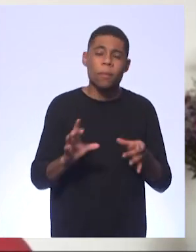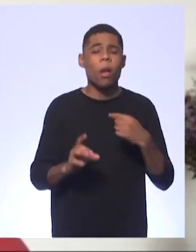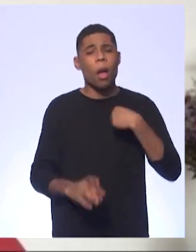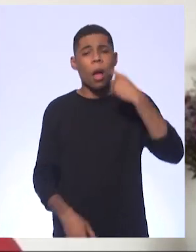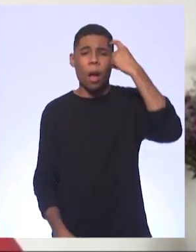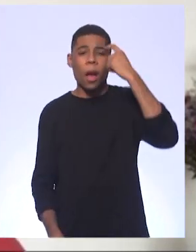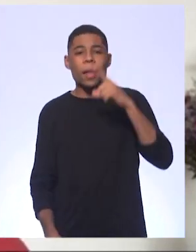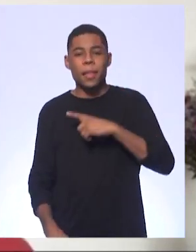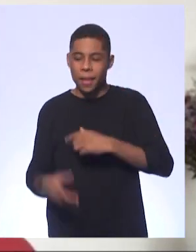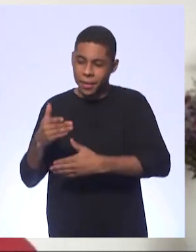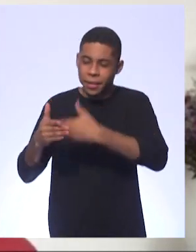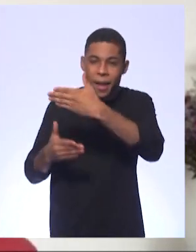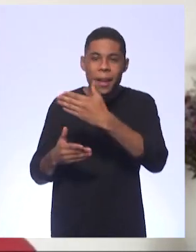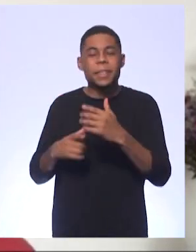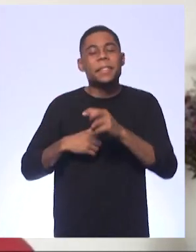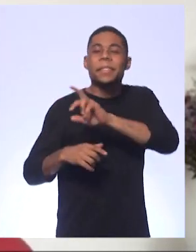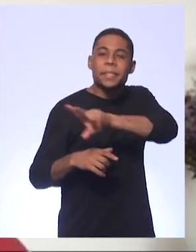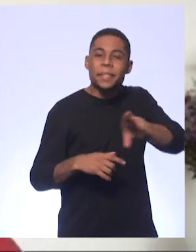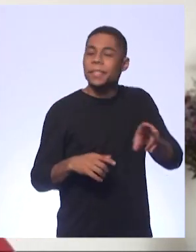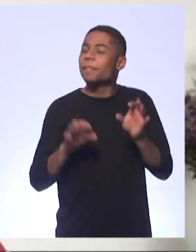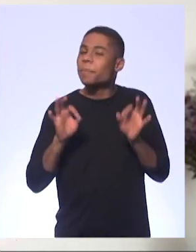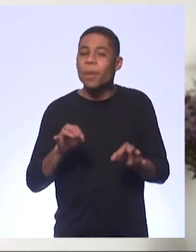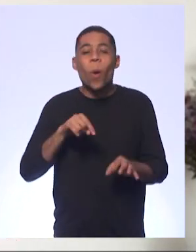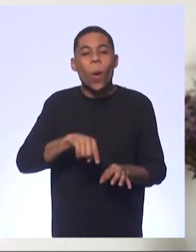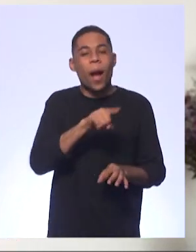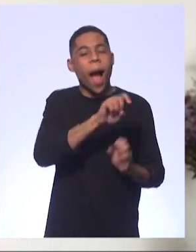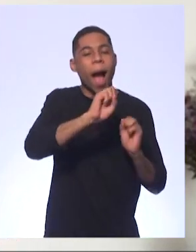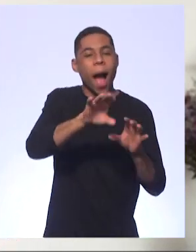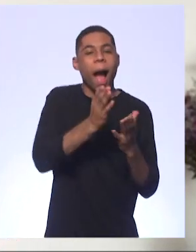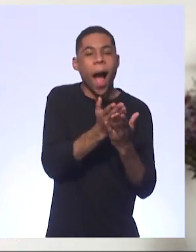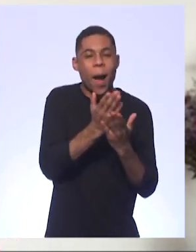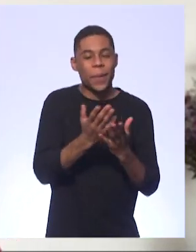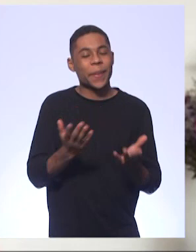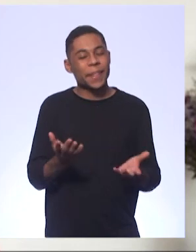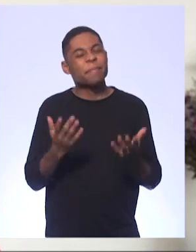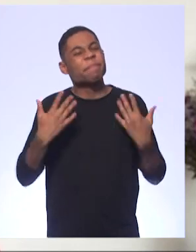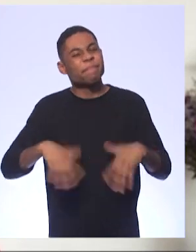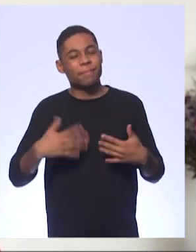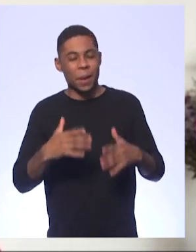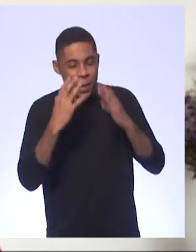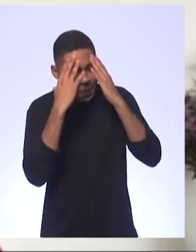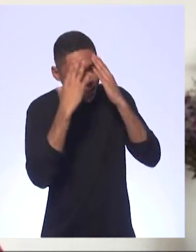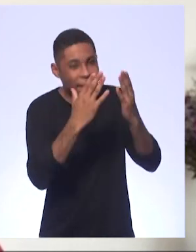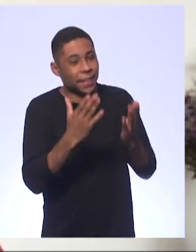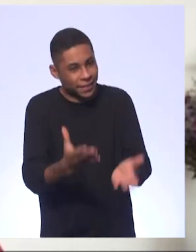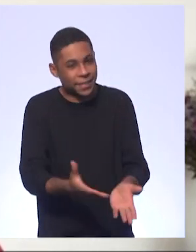o PPT, eu sei que a gente vai ter uma grande aula hoje. Muito obrigada com você.